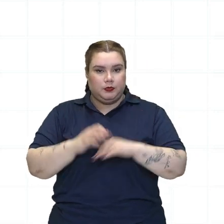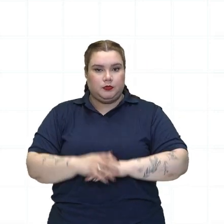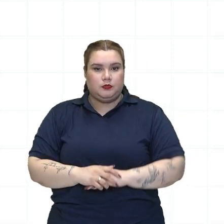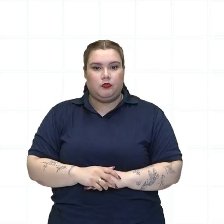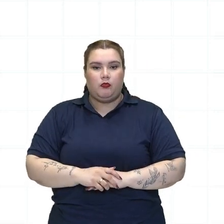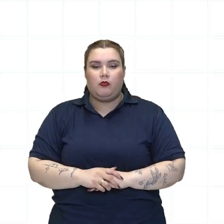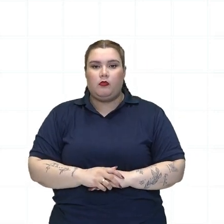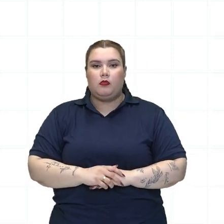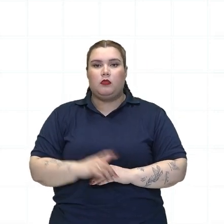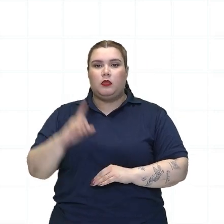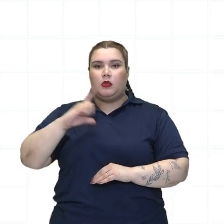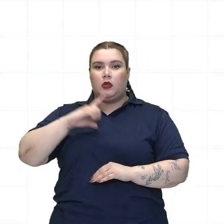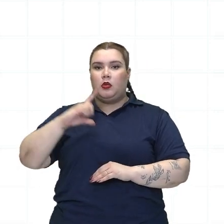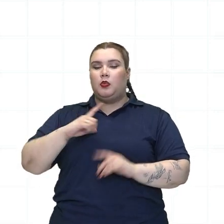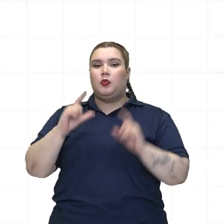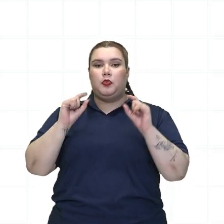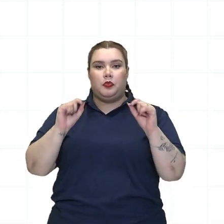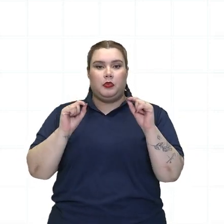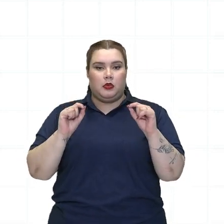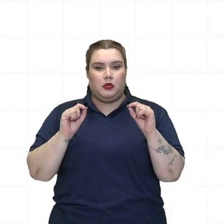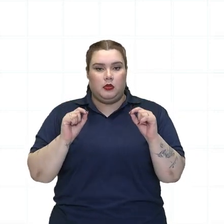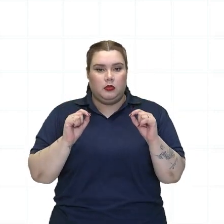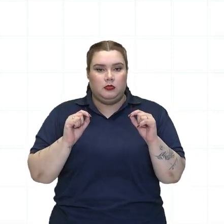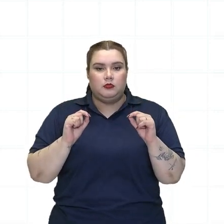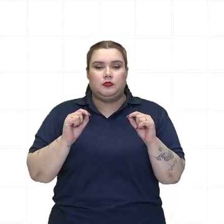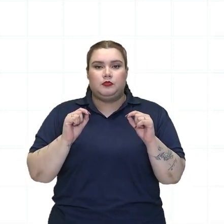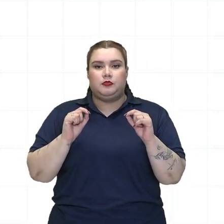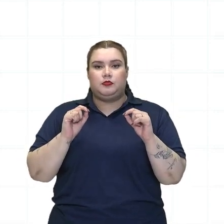Com bastante